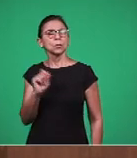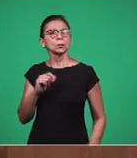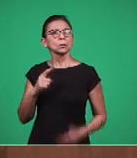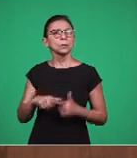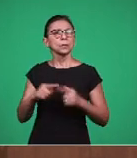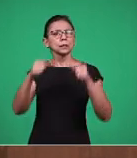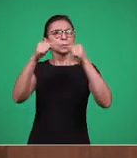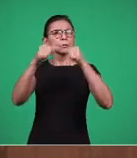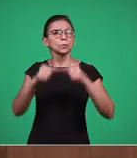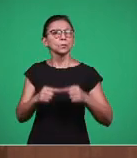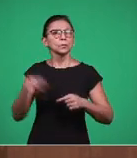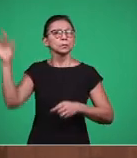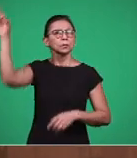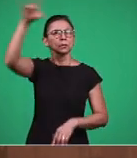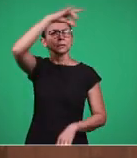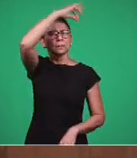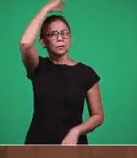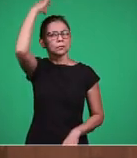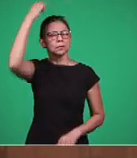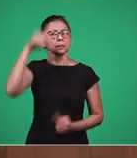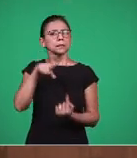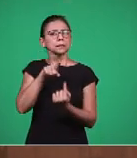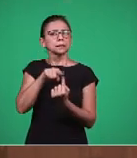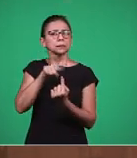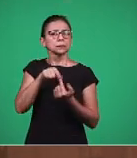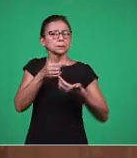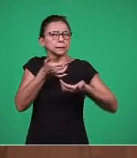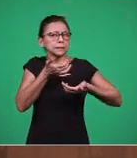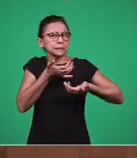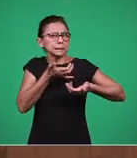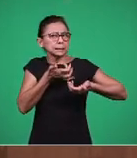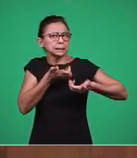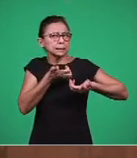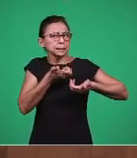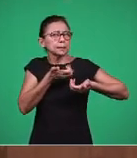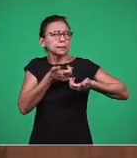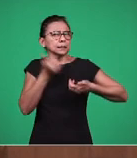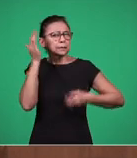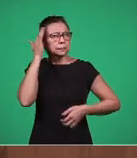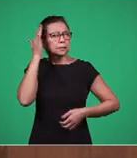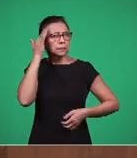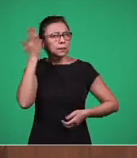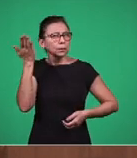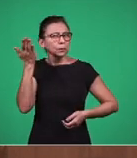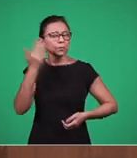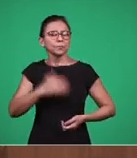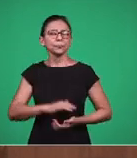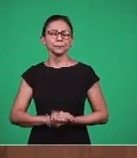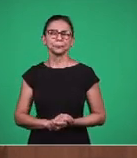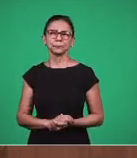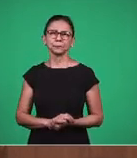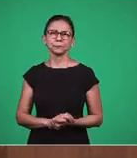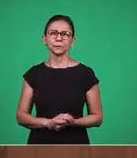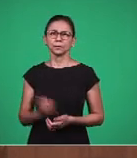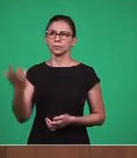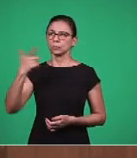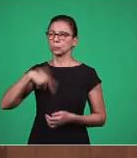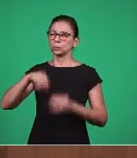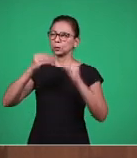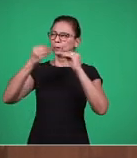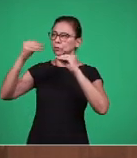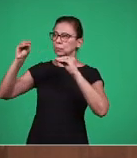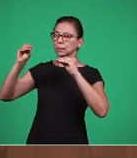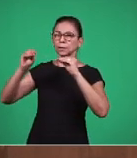Espírito Santo. Então, a pergunta que foi feita, quer voltar? Pergunta? Vamos à pergunta, vamos à